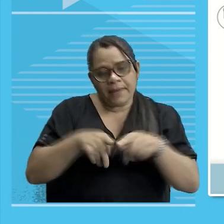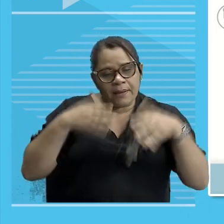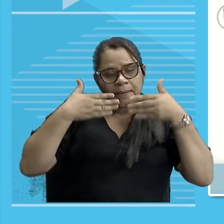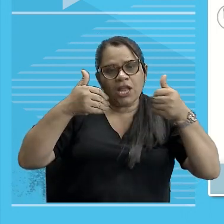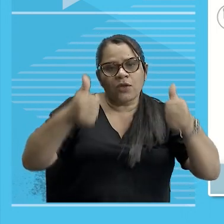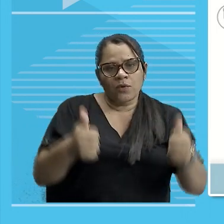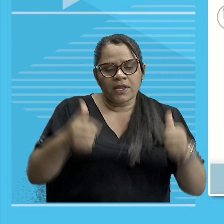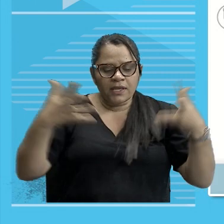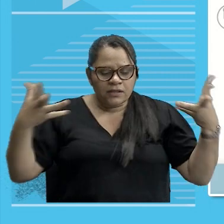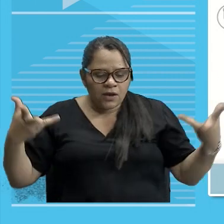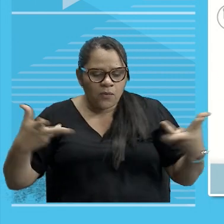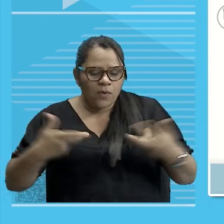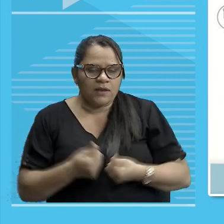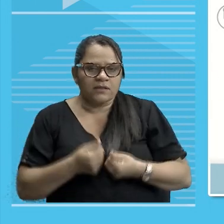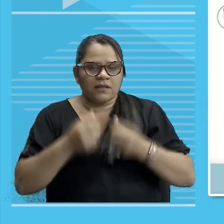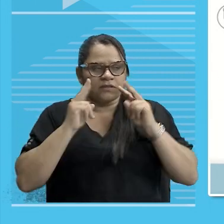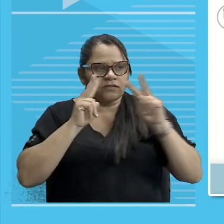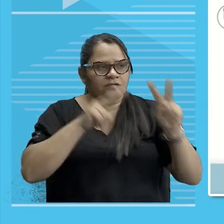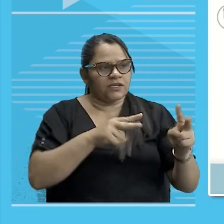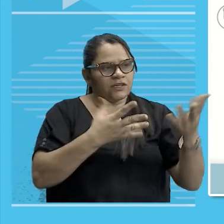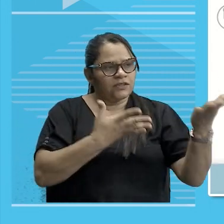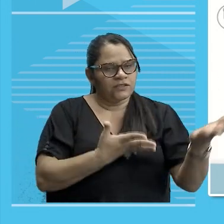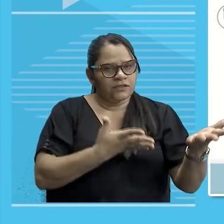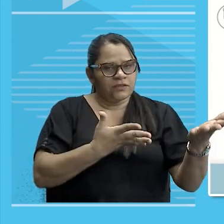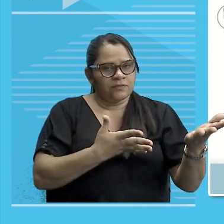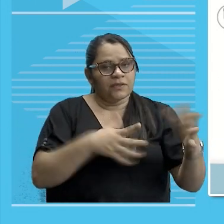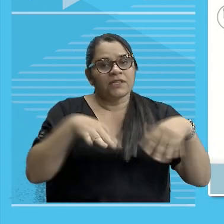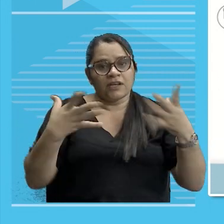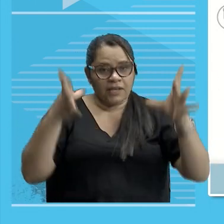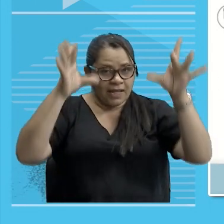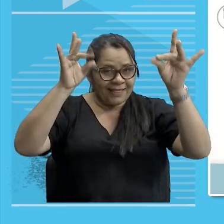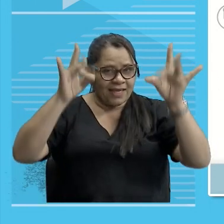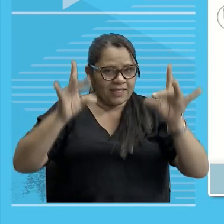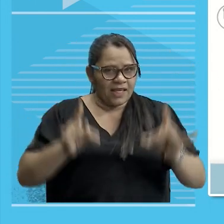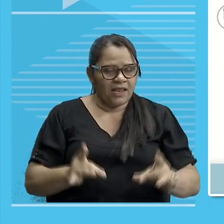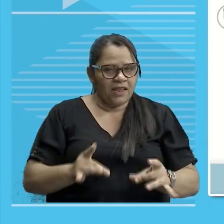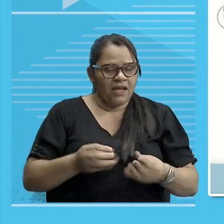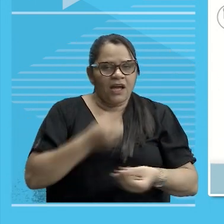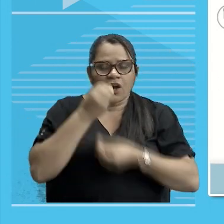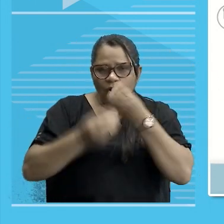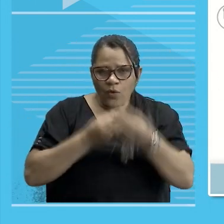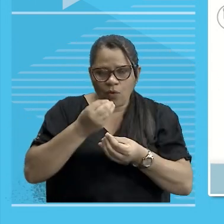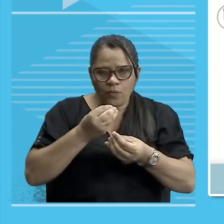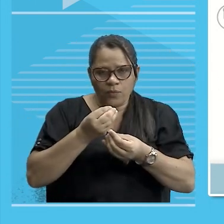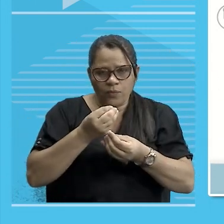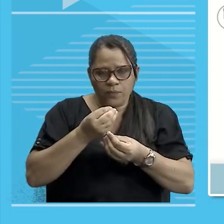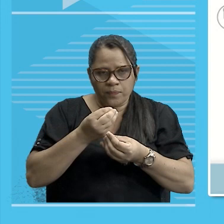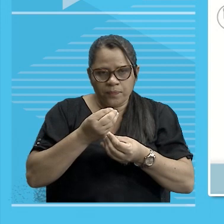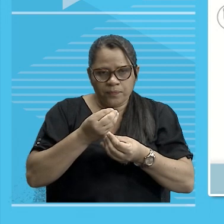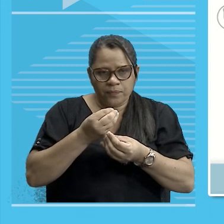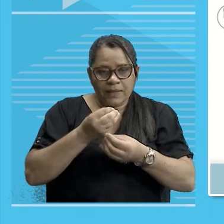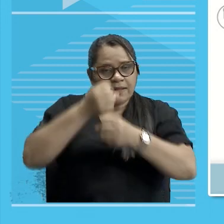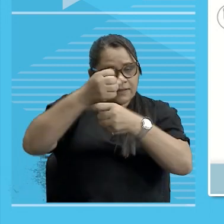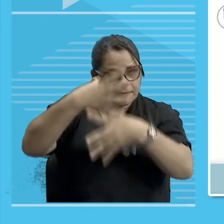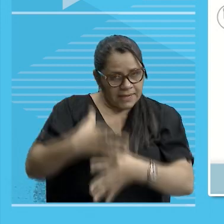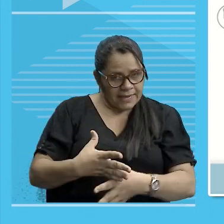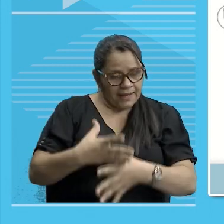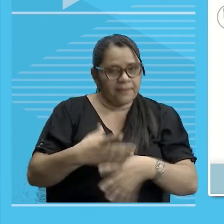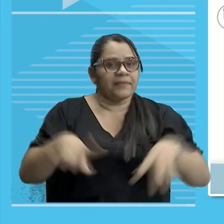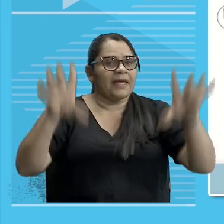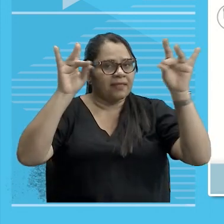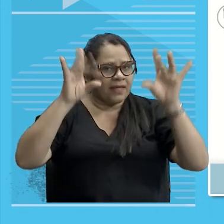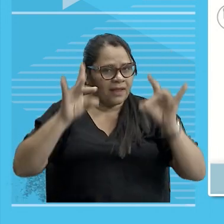da qualidade a gente quer disseminar com vocês a gente quer